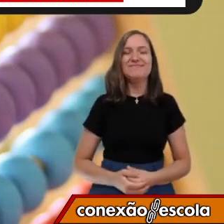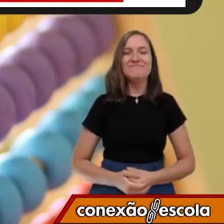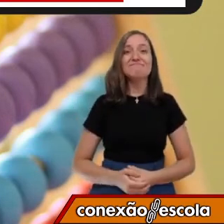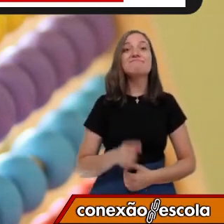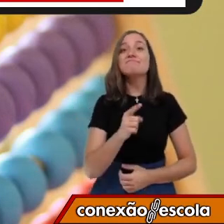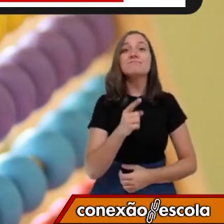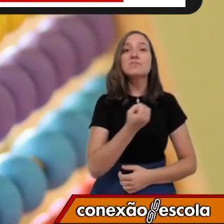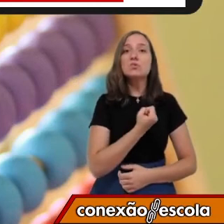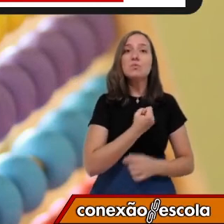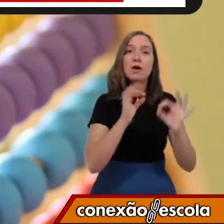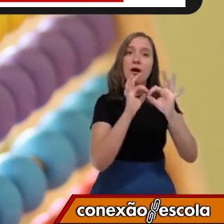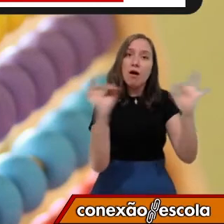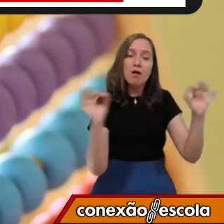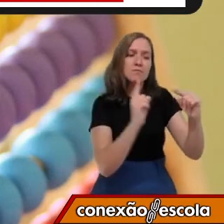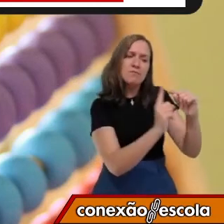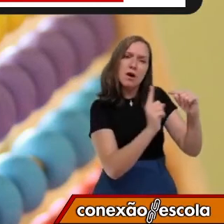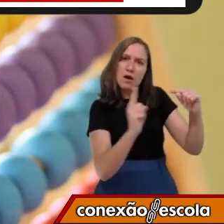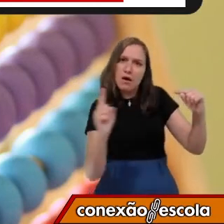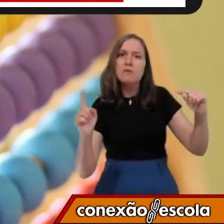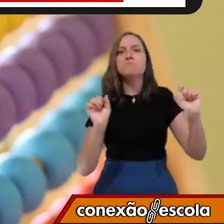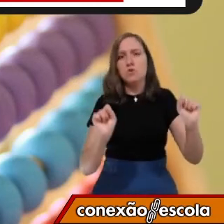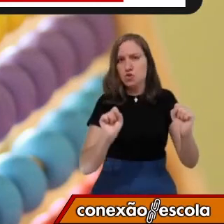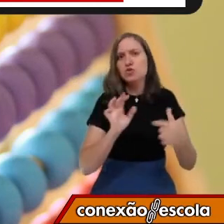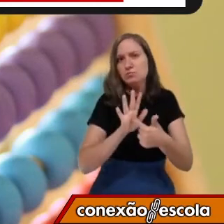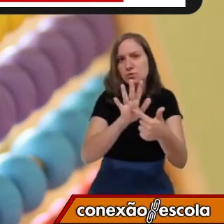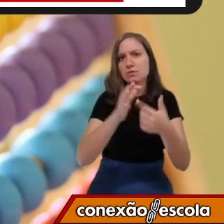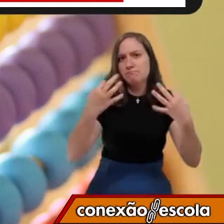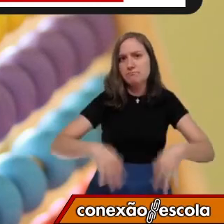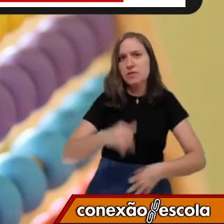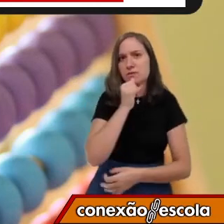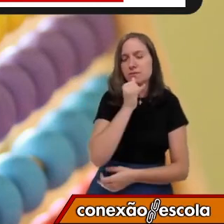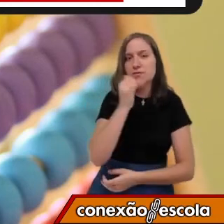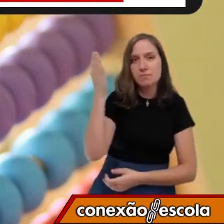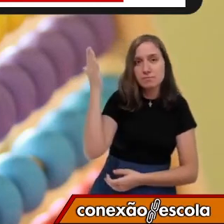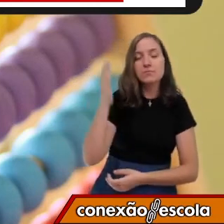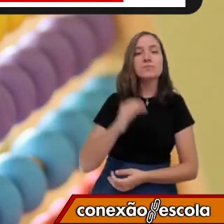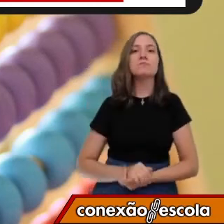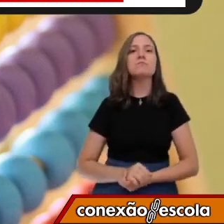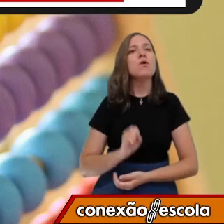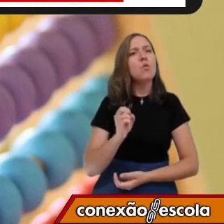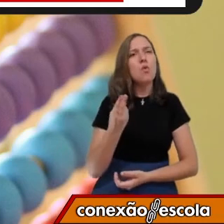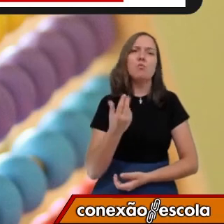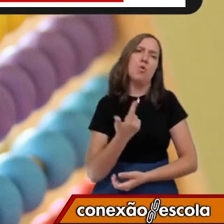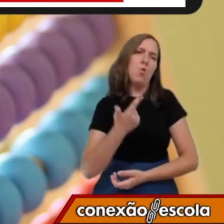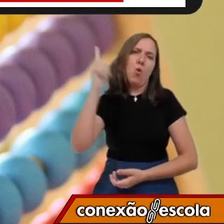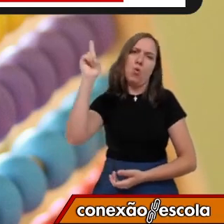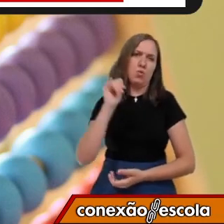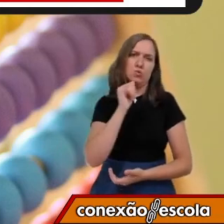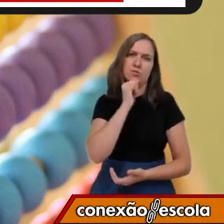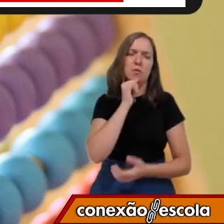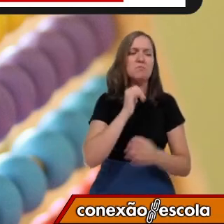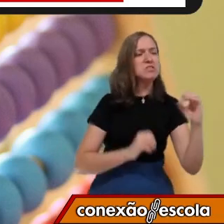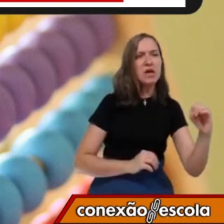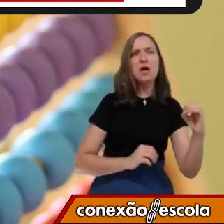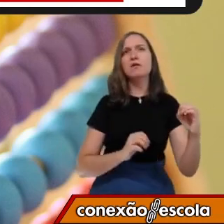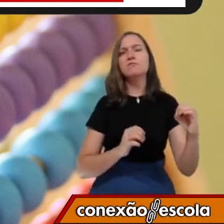numérica, eles podem estar nesta ordem, como foi apresentado aqui, desse jeito, ou pode estar em outras ordens, começando ou não